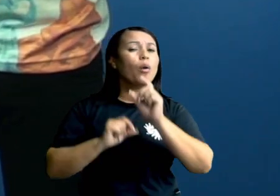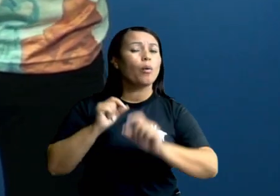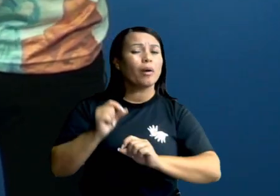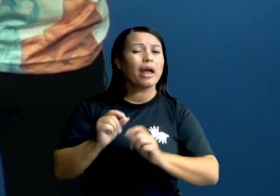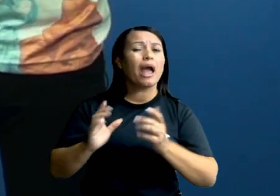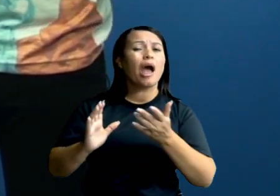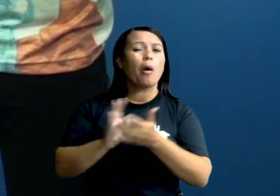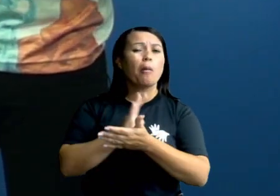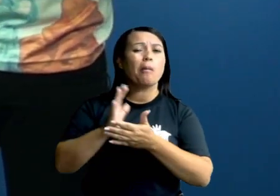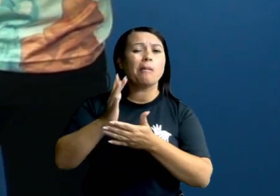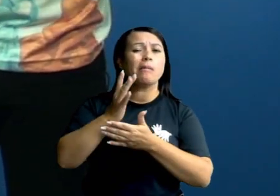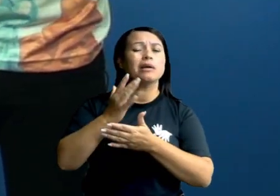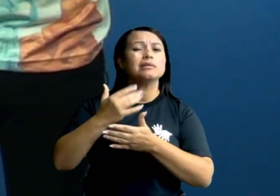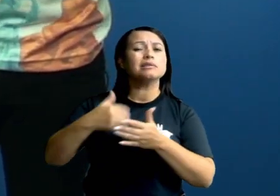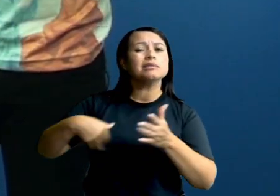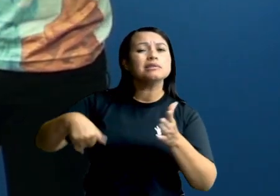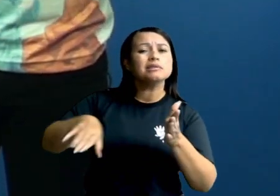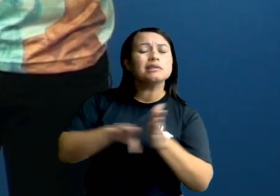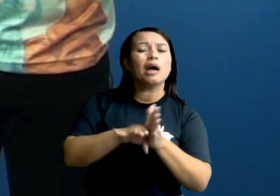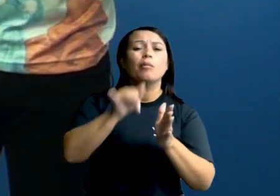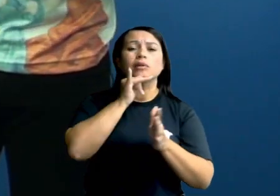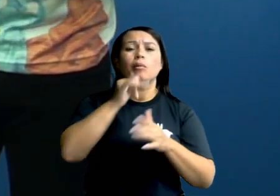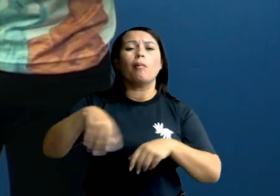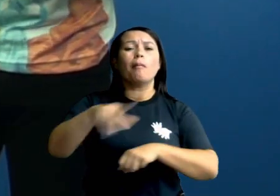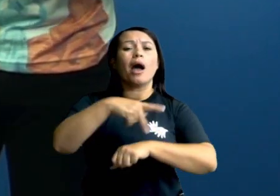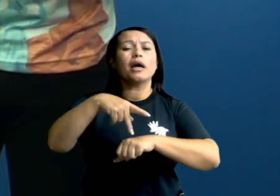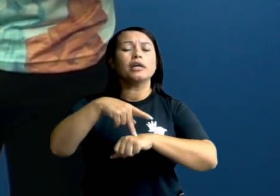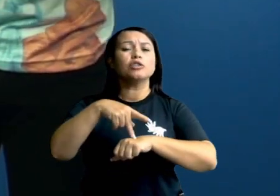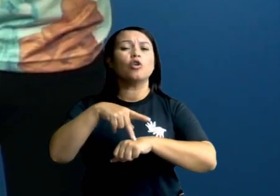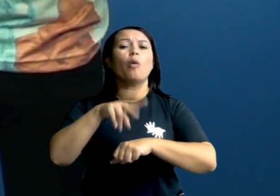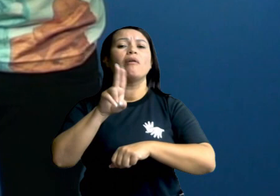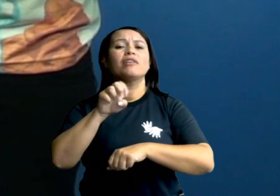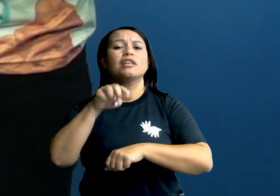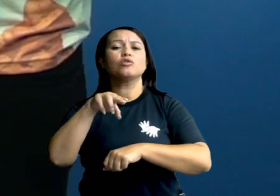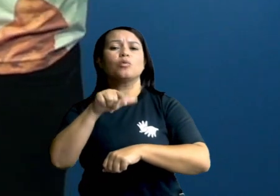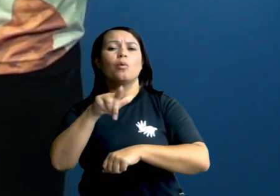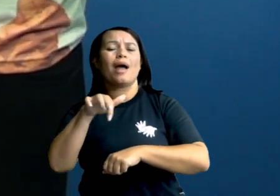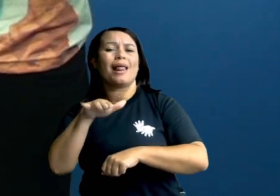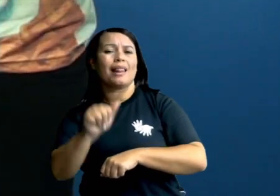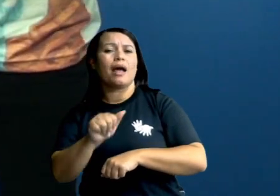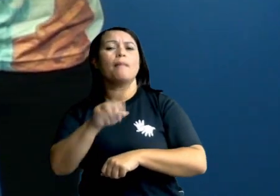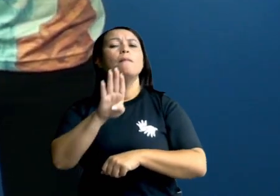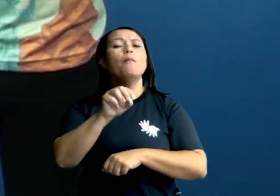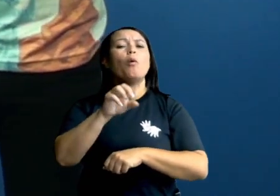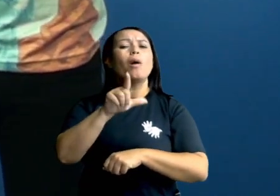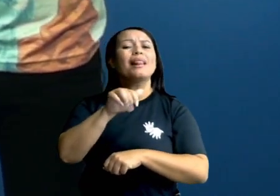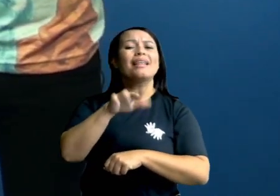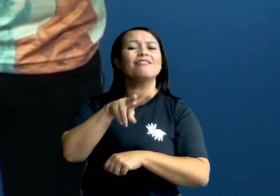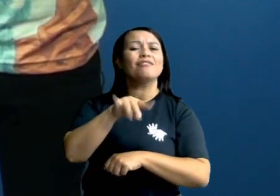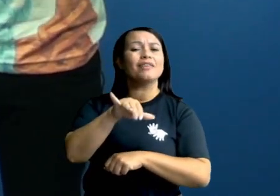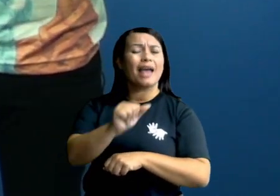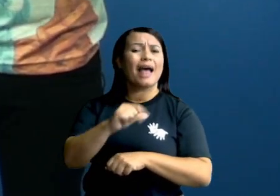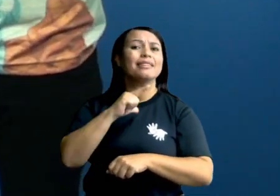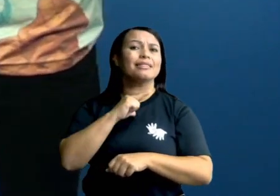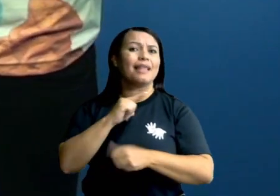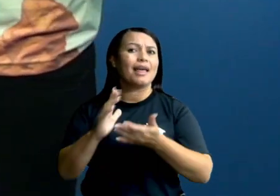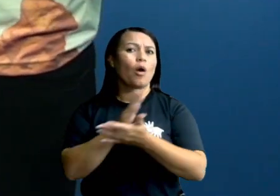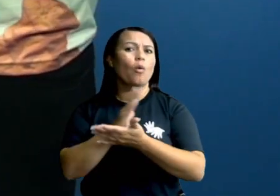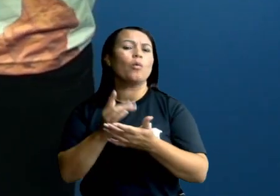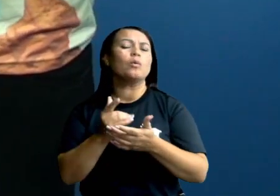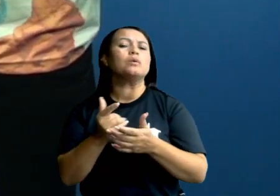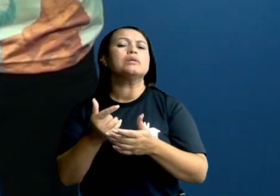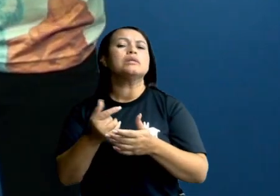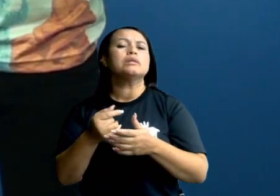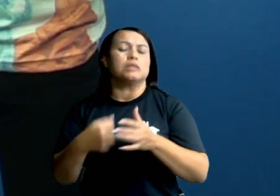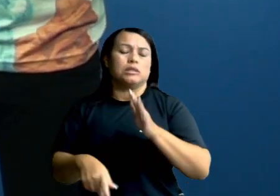né, de países como Venezuela, Haiti, Bolívia, né, que são países que com certeza o contexto econômico são bem mais abaixo, bem pior que o